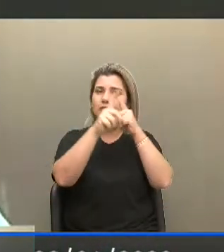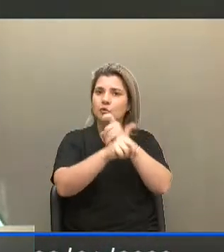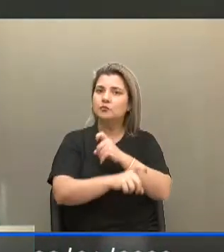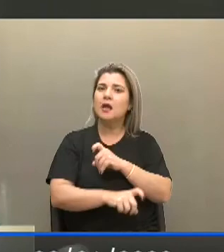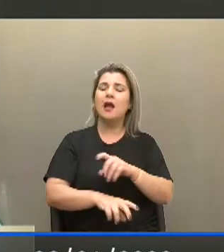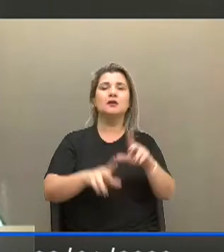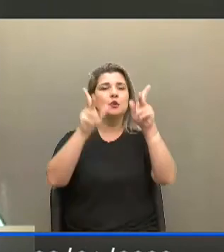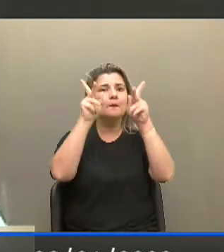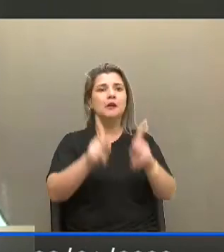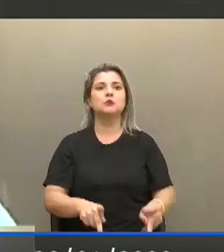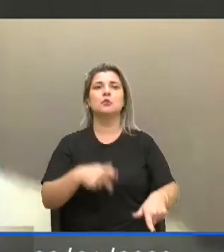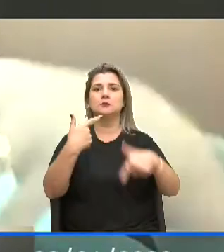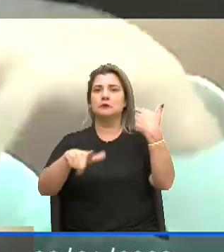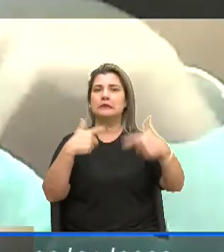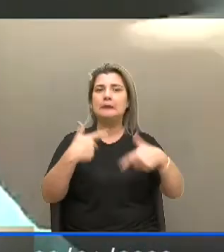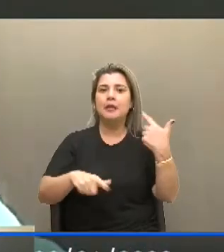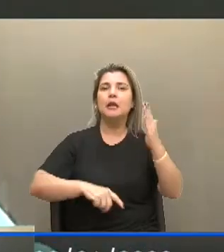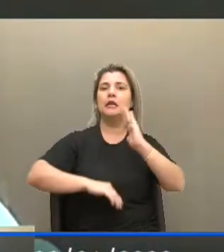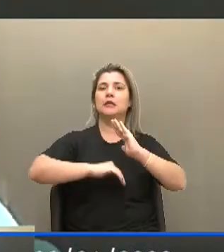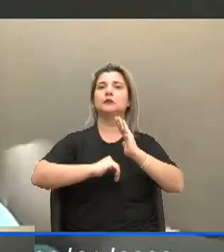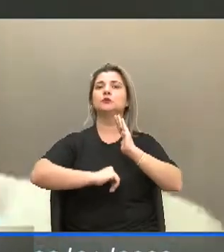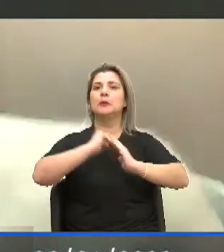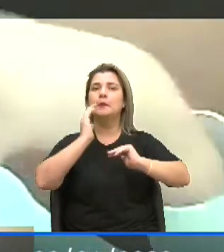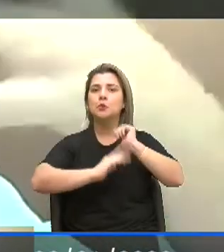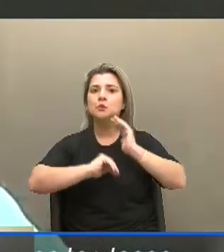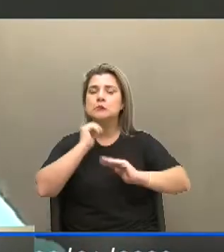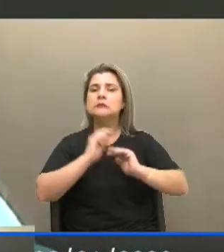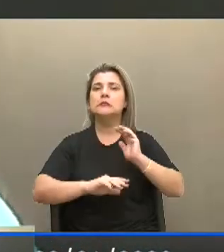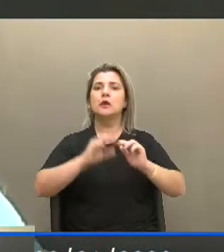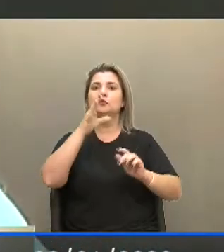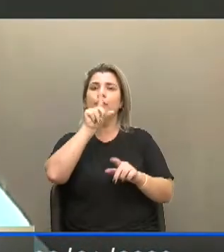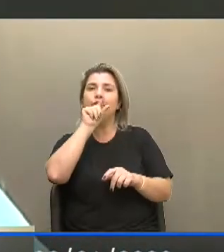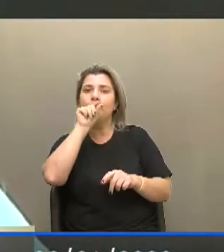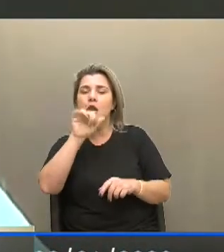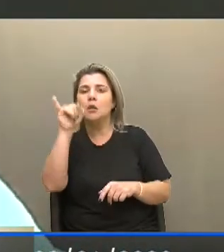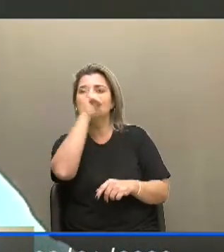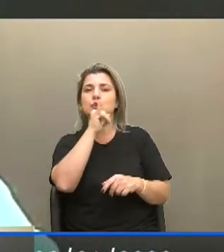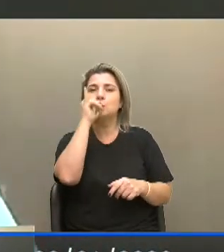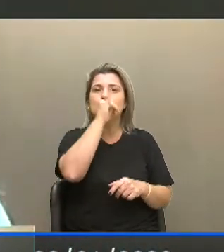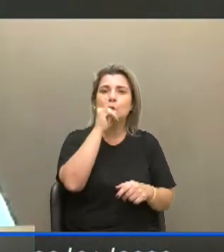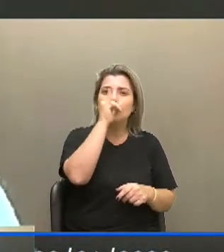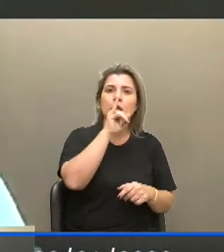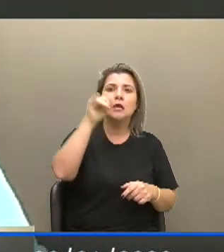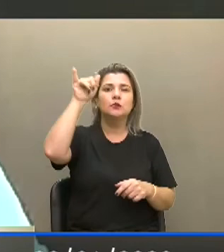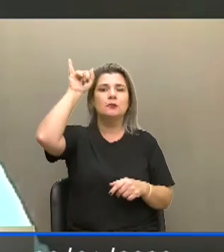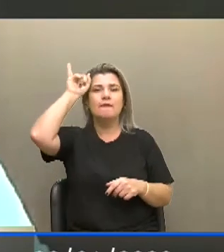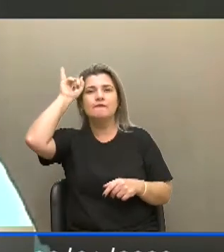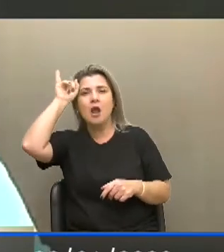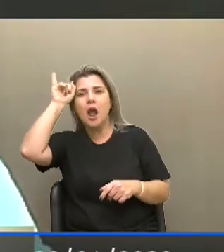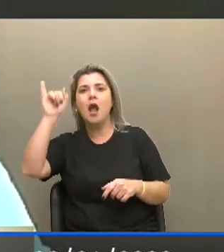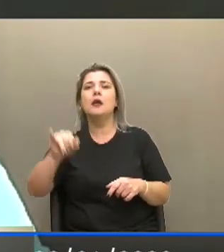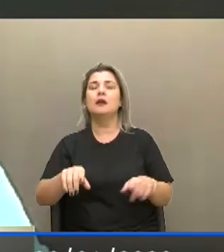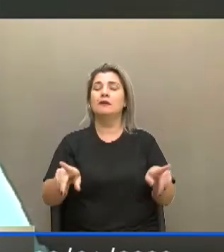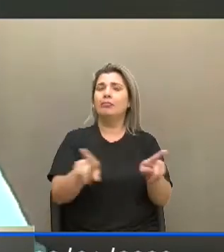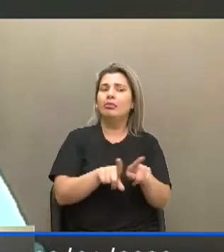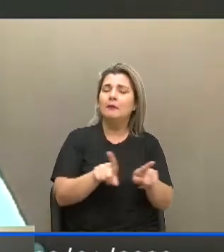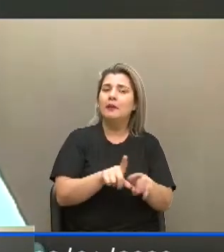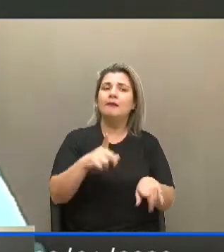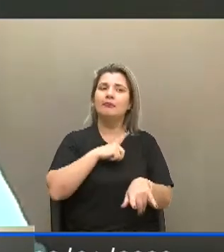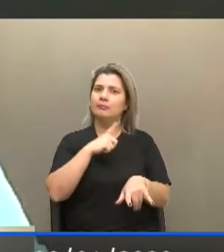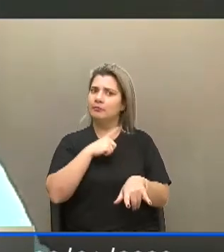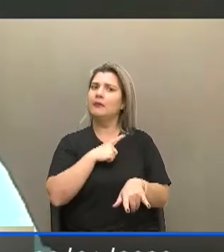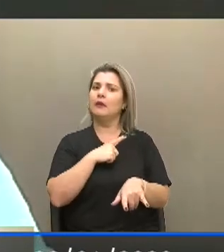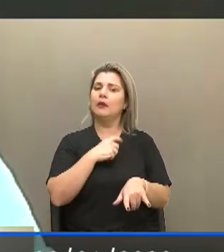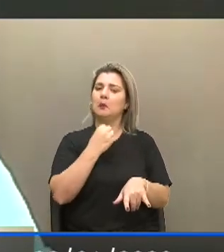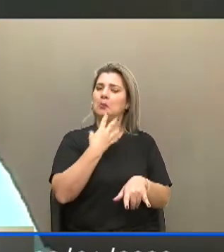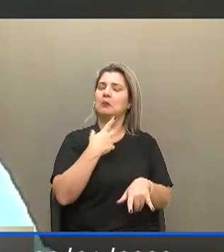produção, né, dos suínos, do frango, do bovinos, enfim, né, e nós temos que ter muito esse bom senso de todos os órgãos